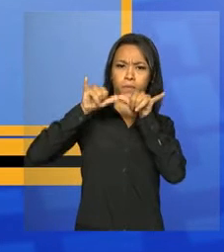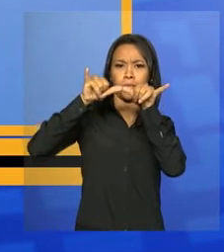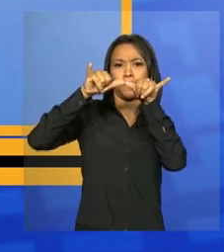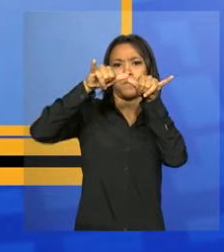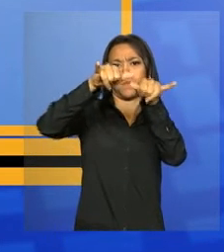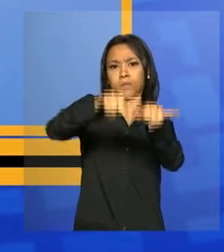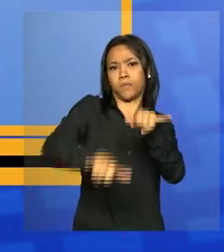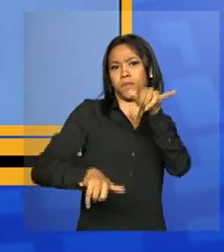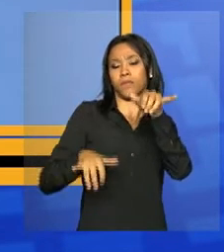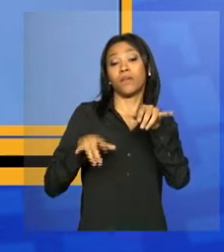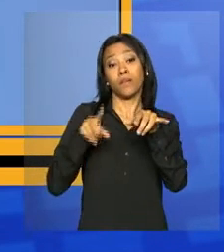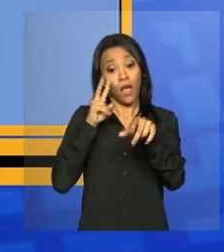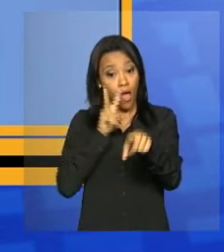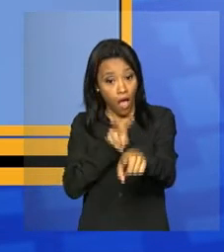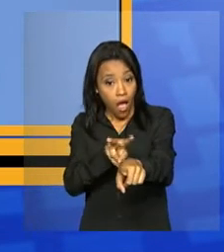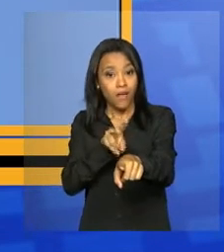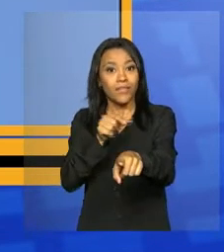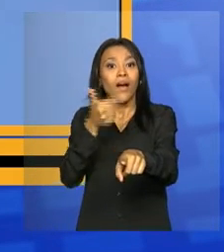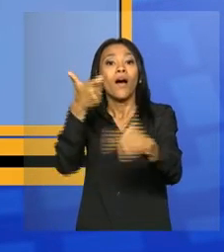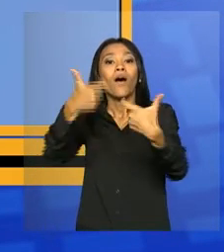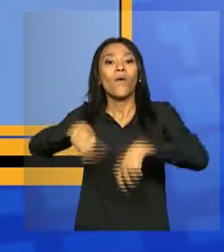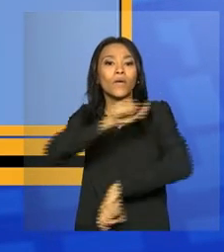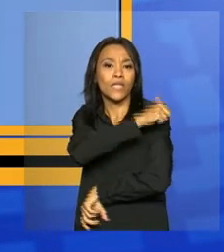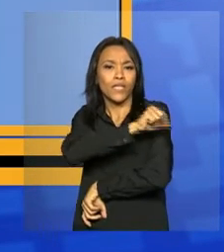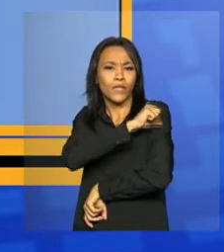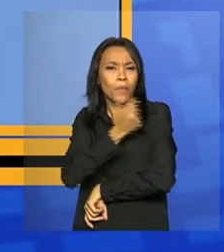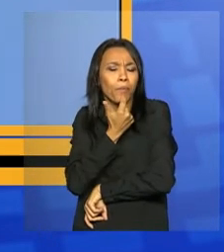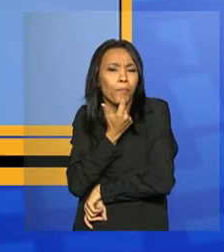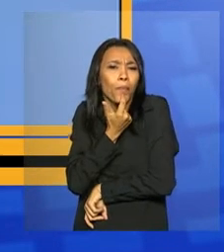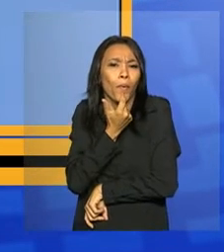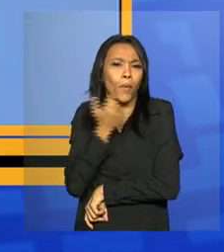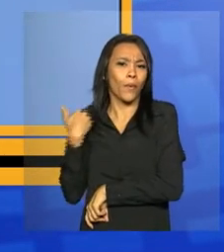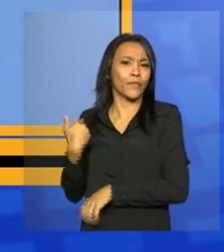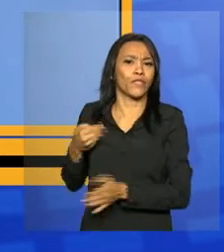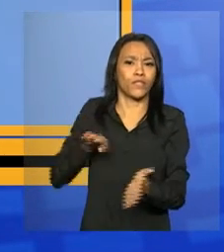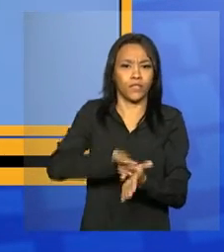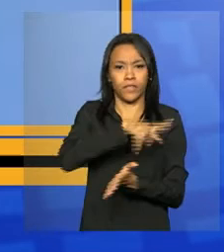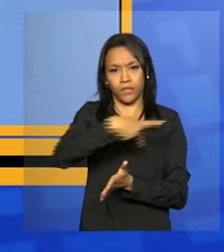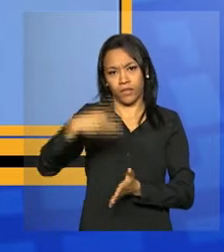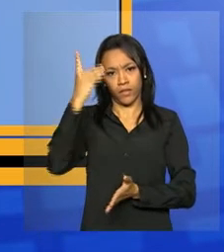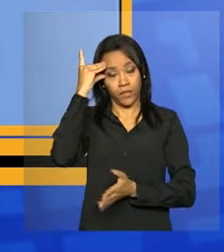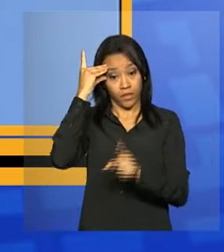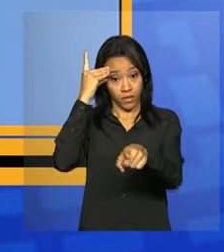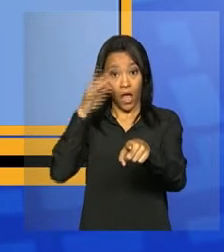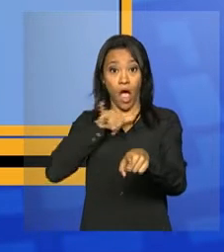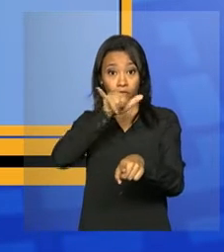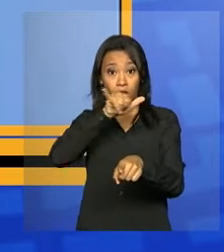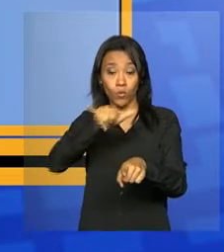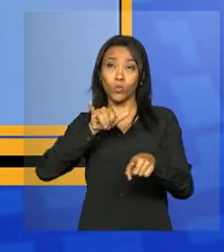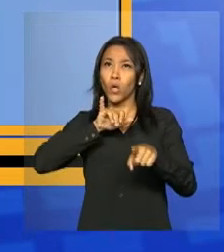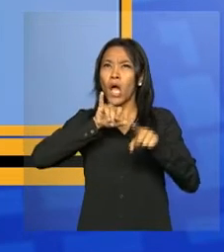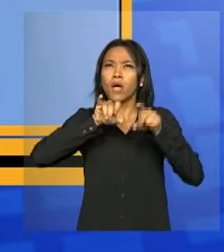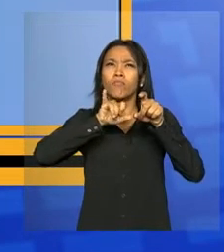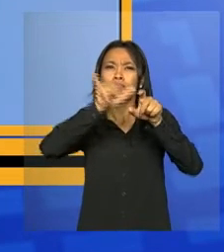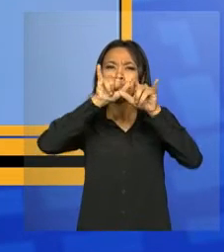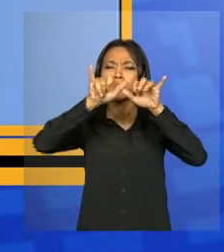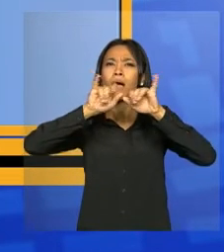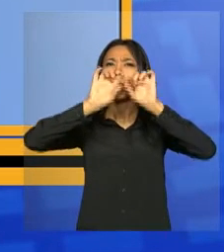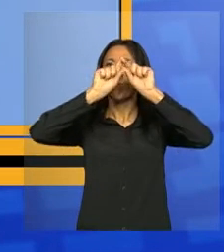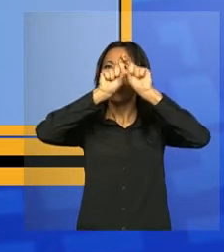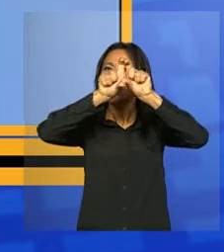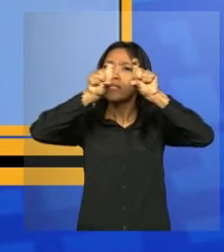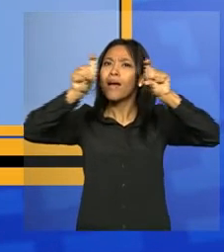mobilização de casa 0 no rio de janeiro pouco antes da chegada da presidenta dilma rousseff os aviões cruzaram o céu para deixar as